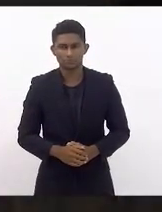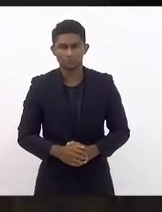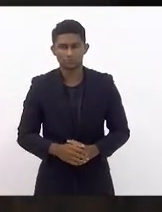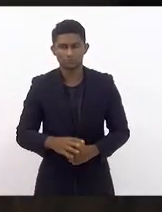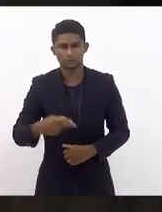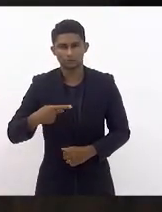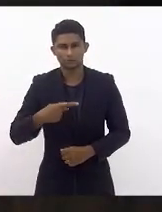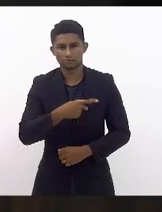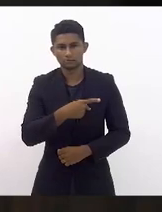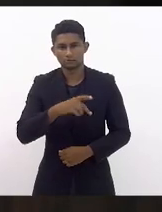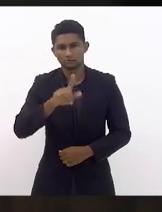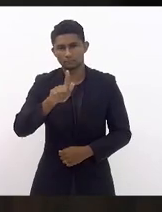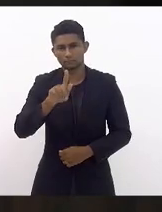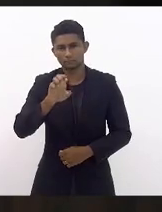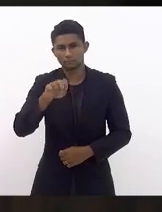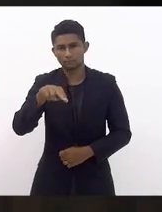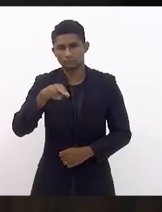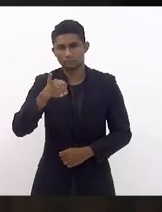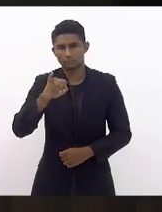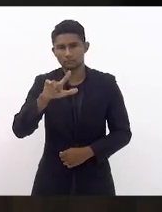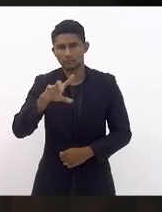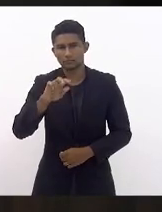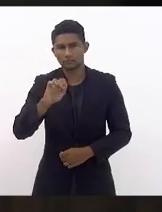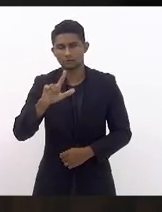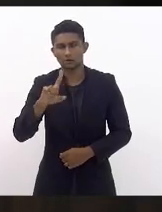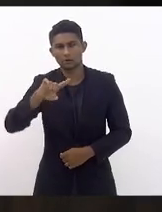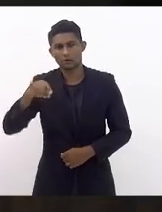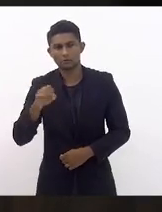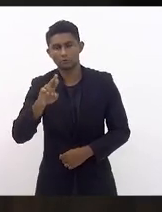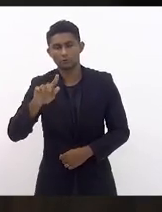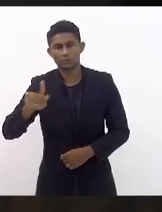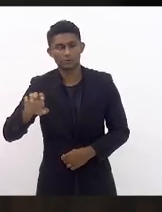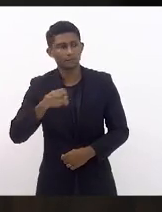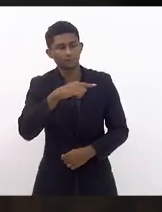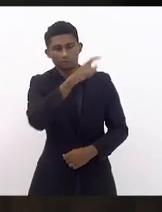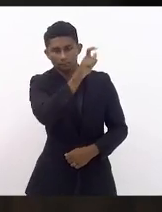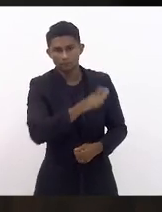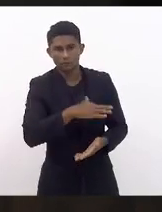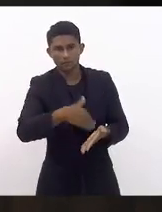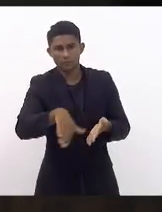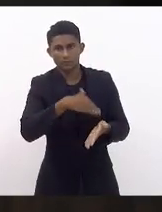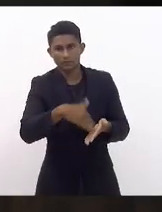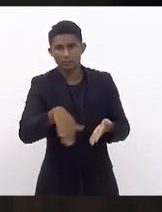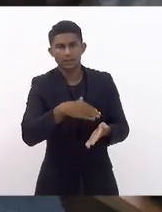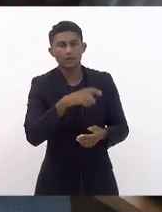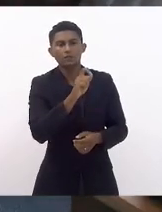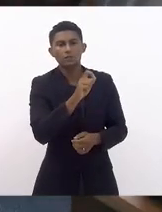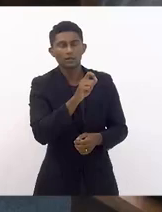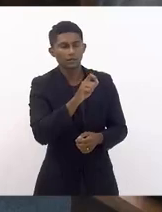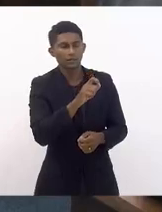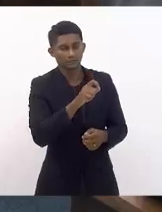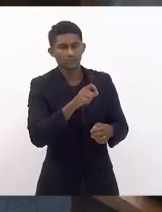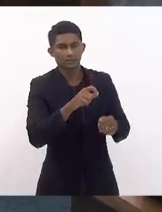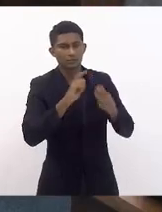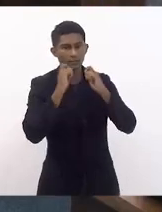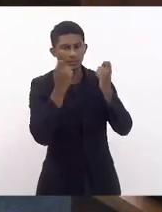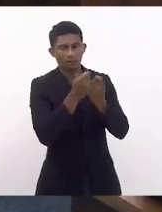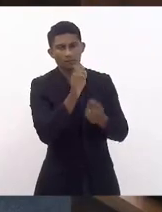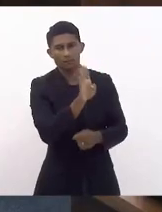Pastor Genival Jorge dos Santos, secretário executivo da Associação Batista Iguaçuana.